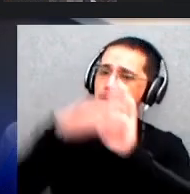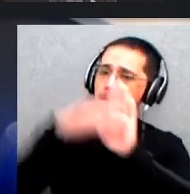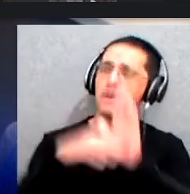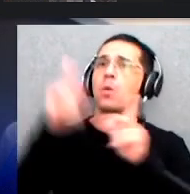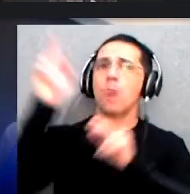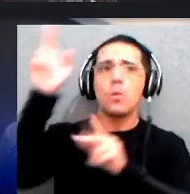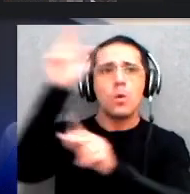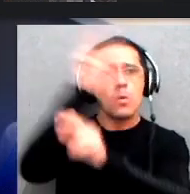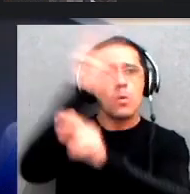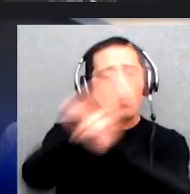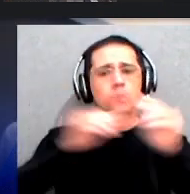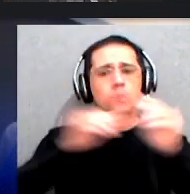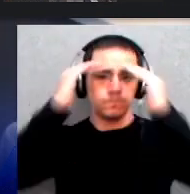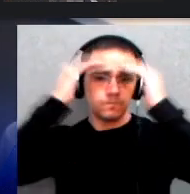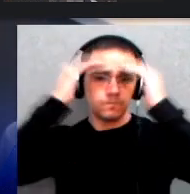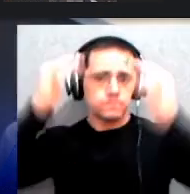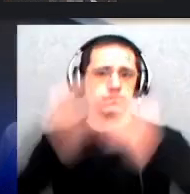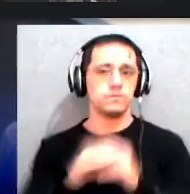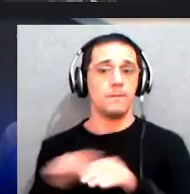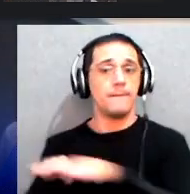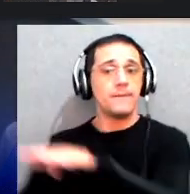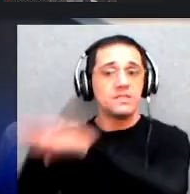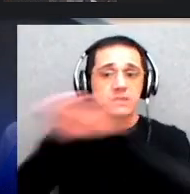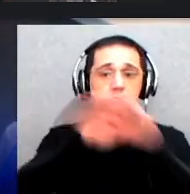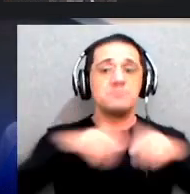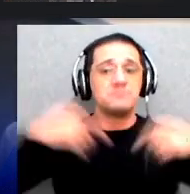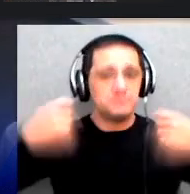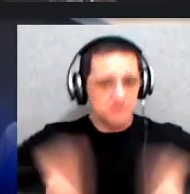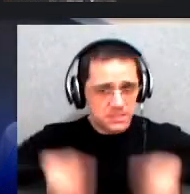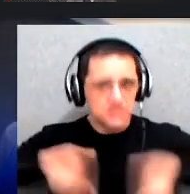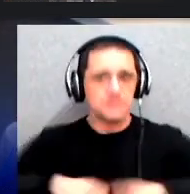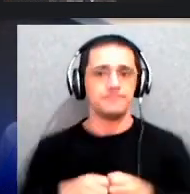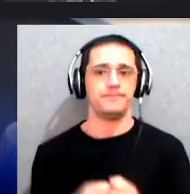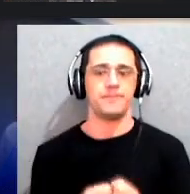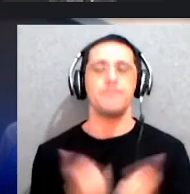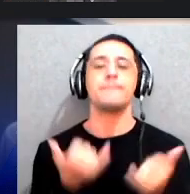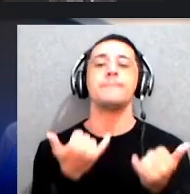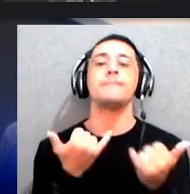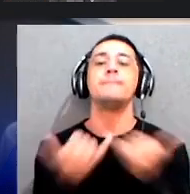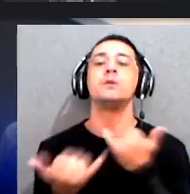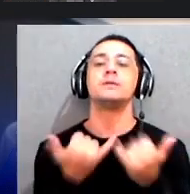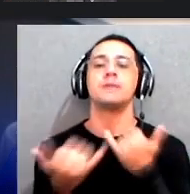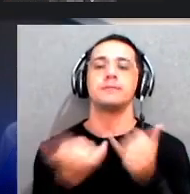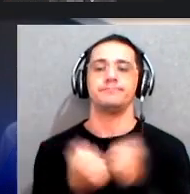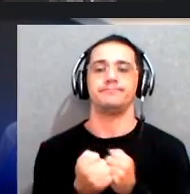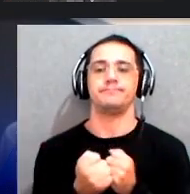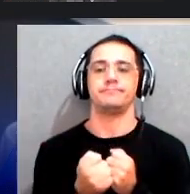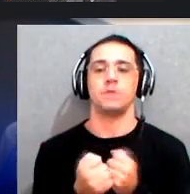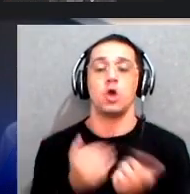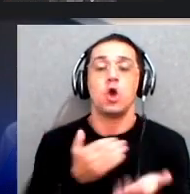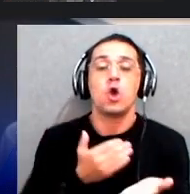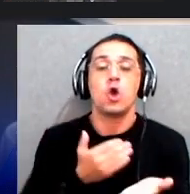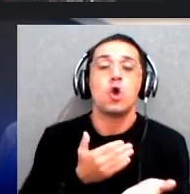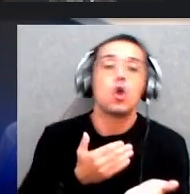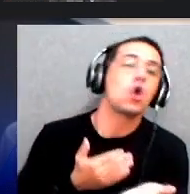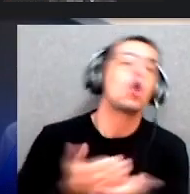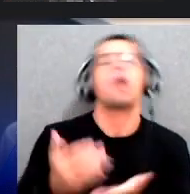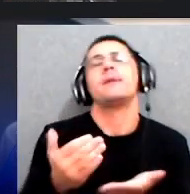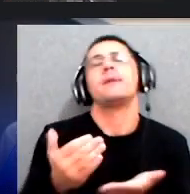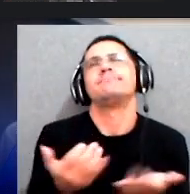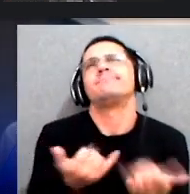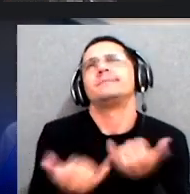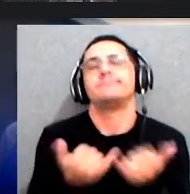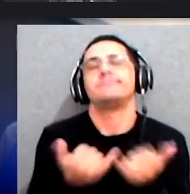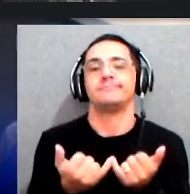disso que eu falo quando eu falo de seguir um protocolo. Por exemplo, começou a audiência, apresenta a identidade. Outra coisa, faz assim, ó, no